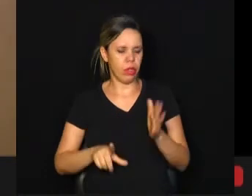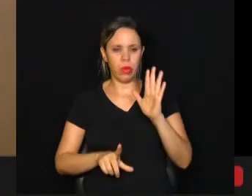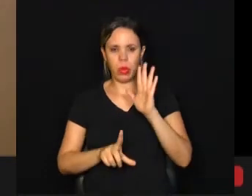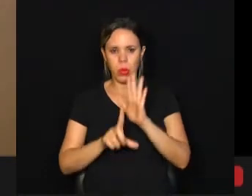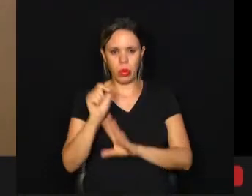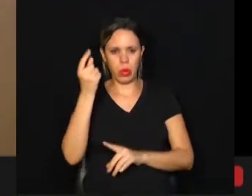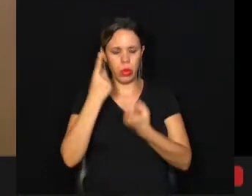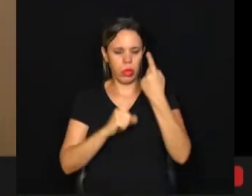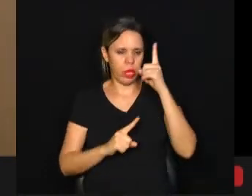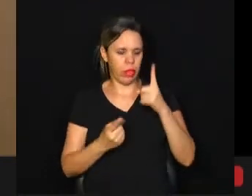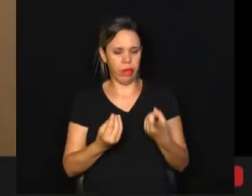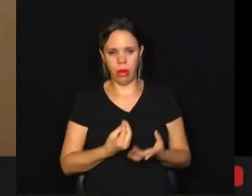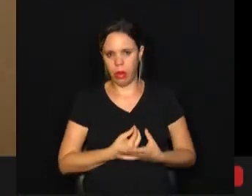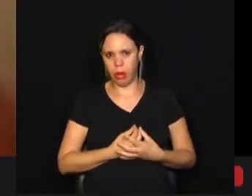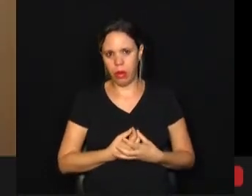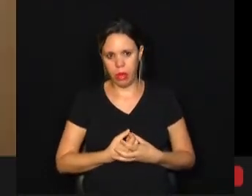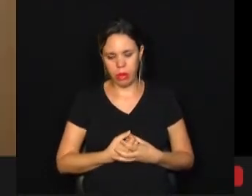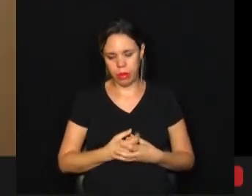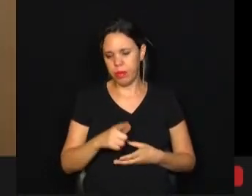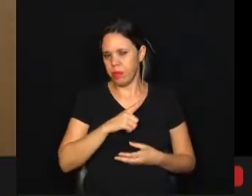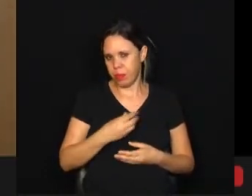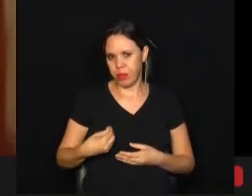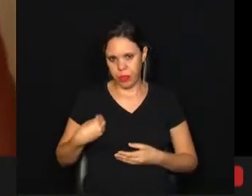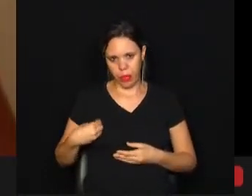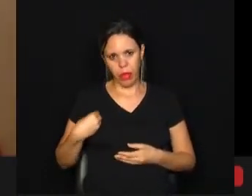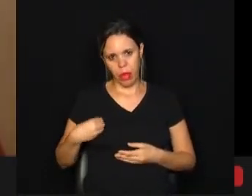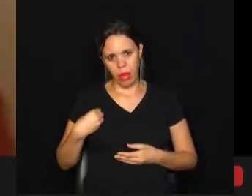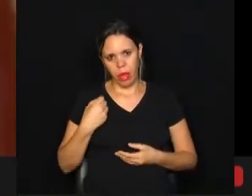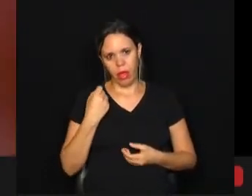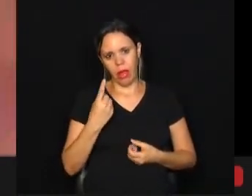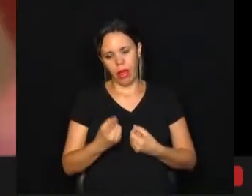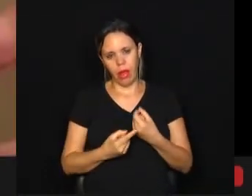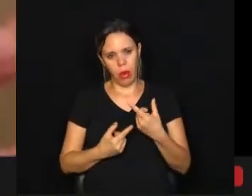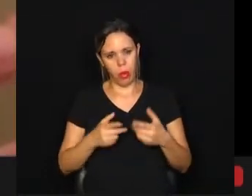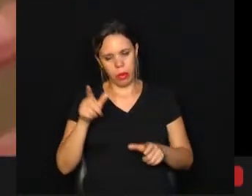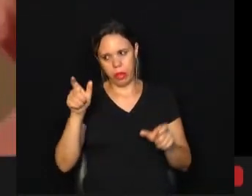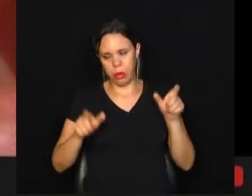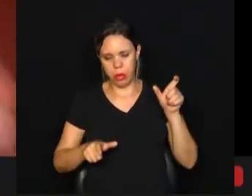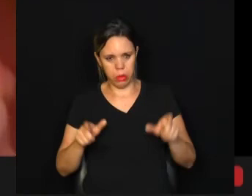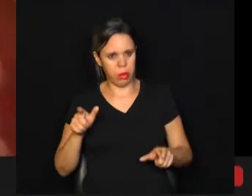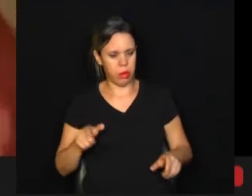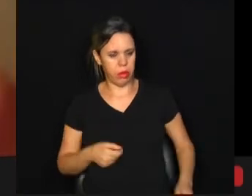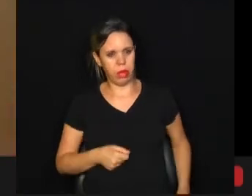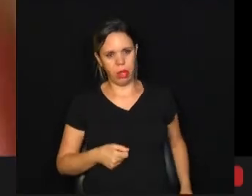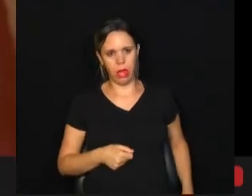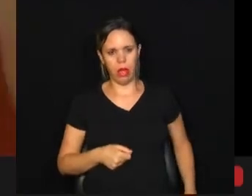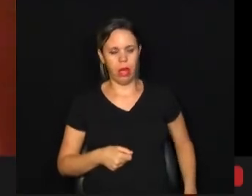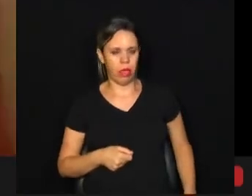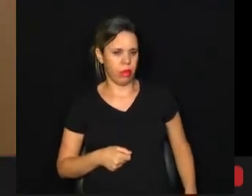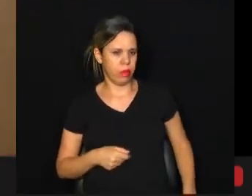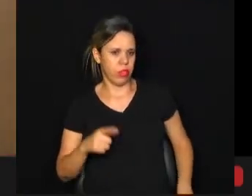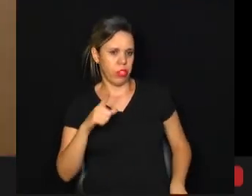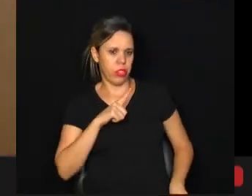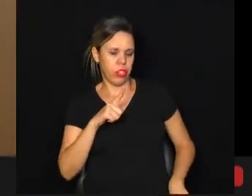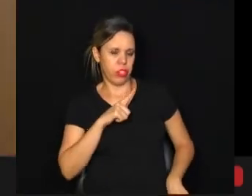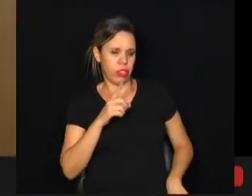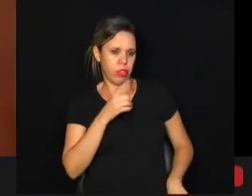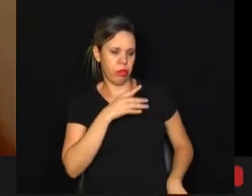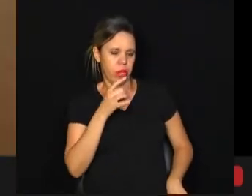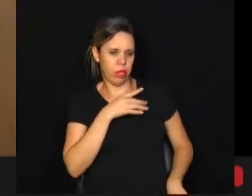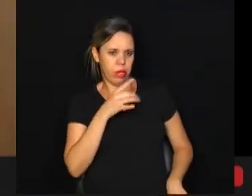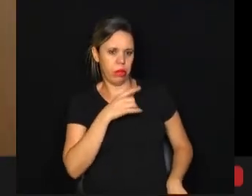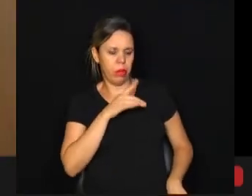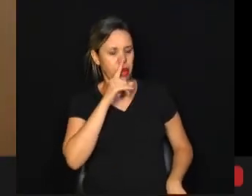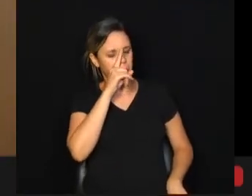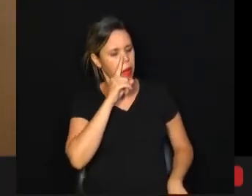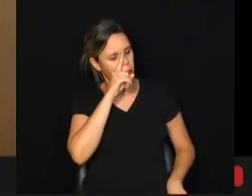muito no carnaval. Existiam algumas pessoas que tinham medo do